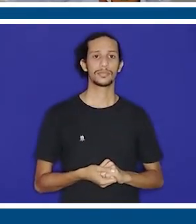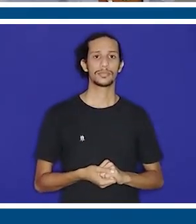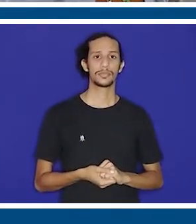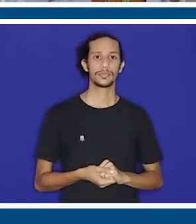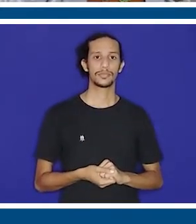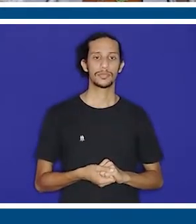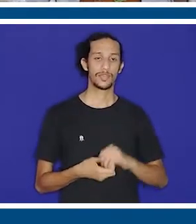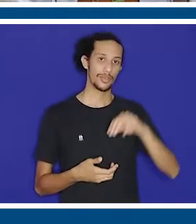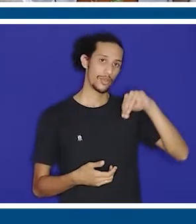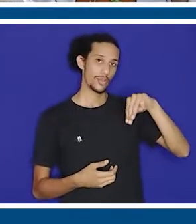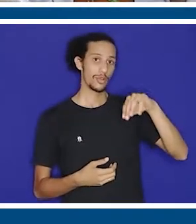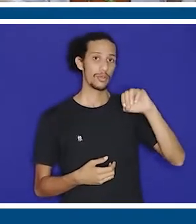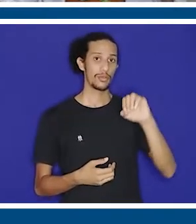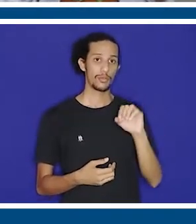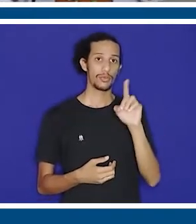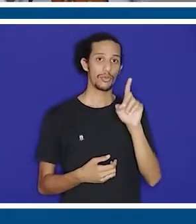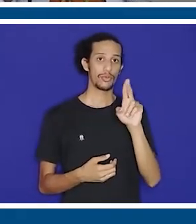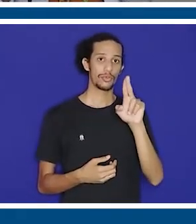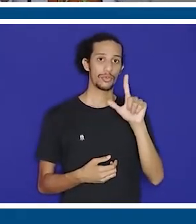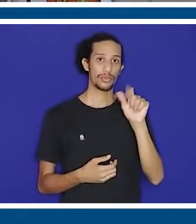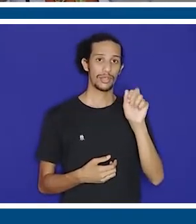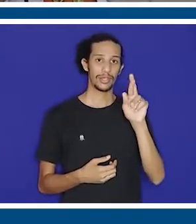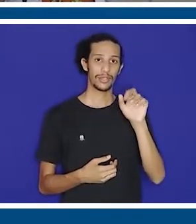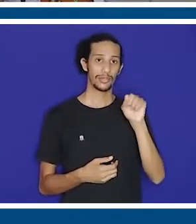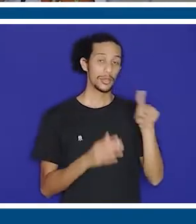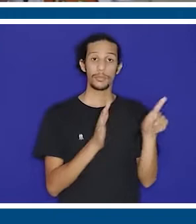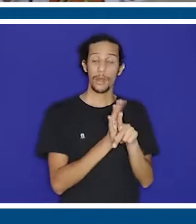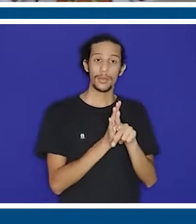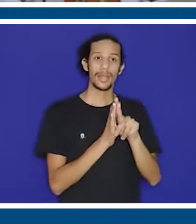Moduladores da atenção e da hiperatividade. Isso aqui é legal.